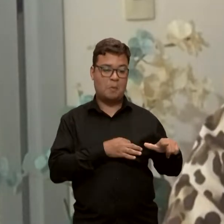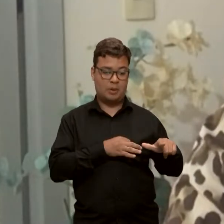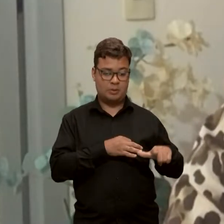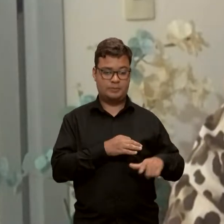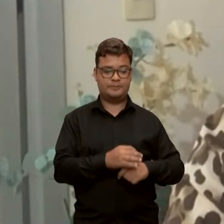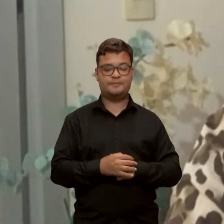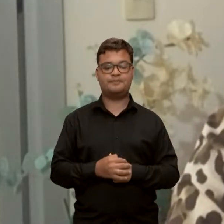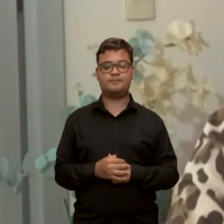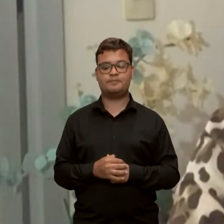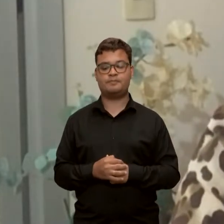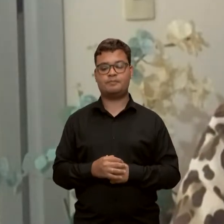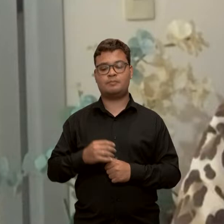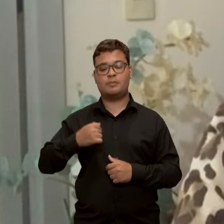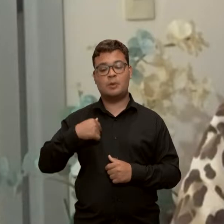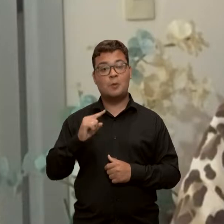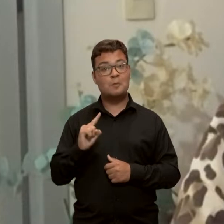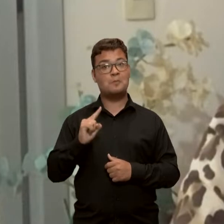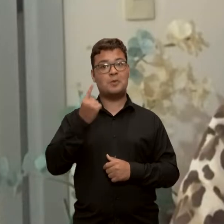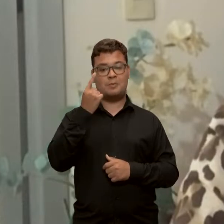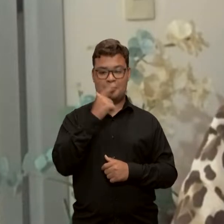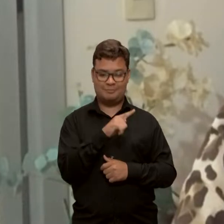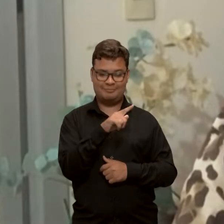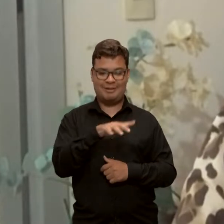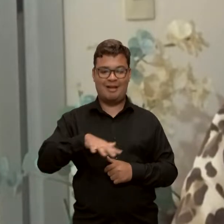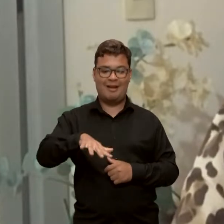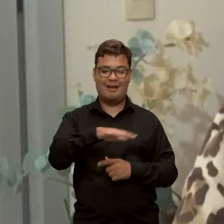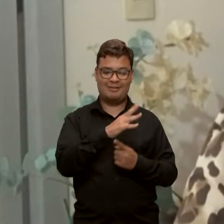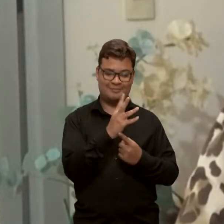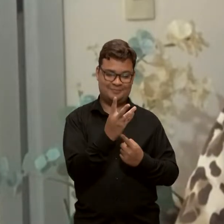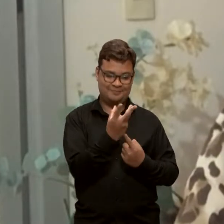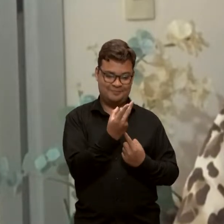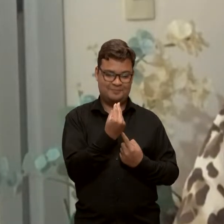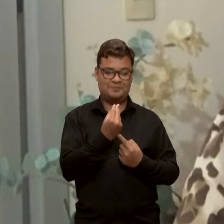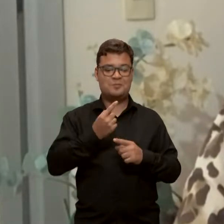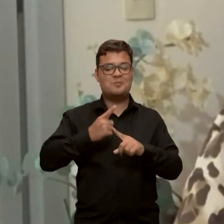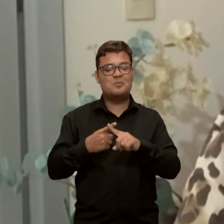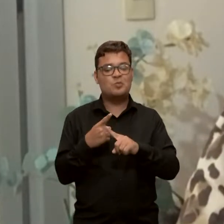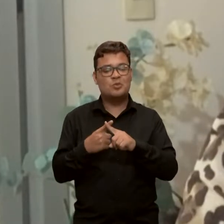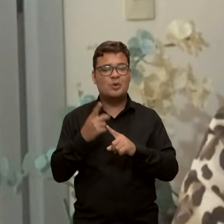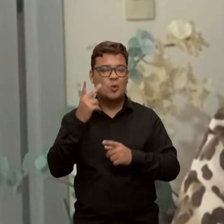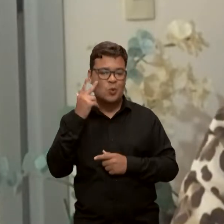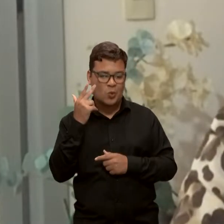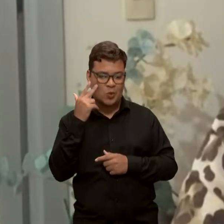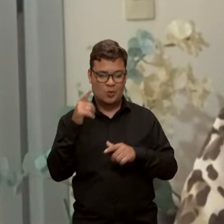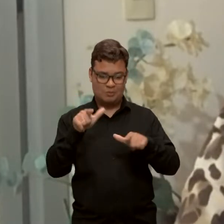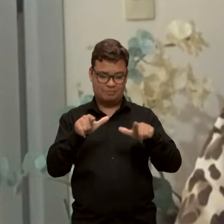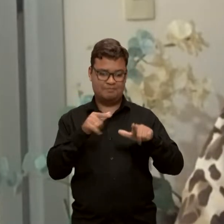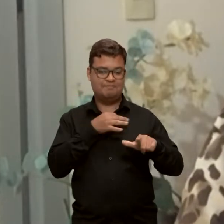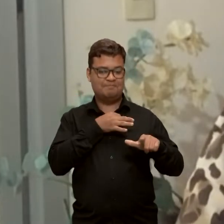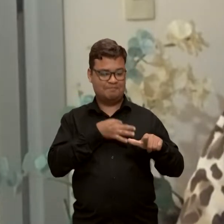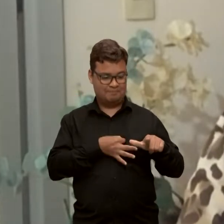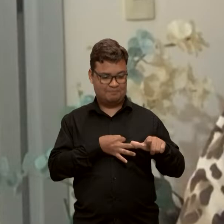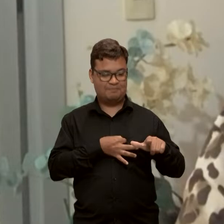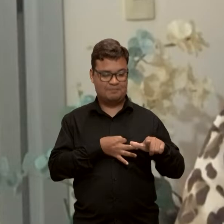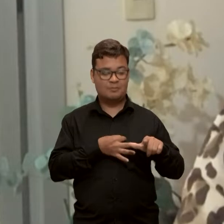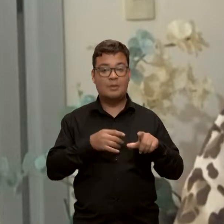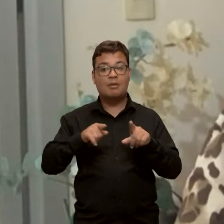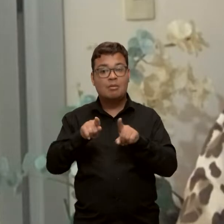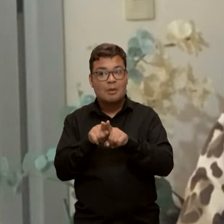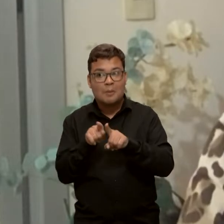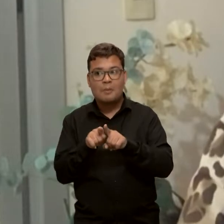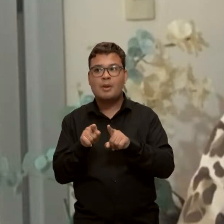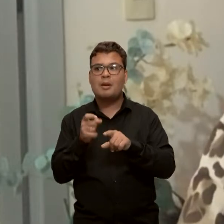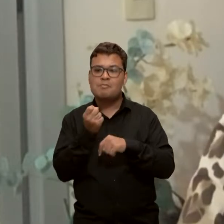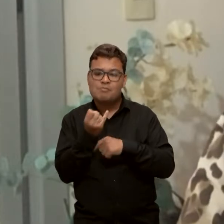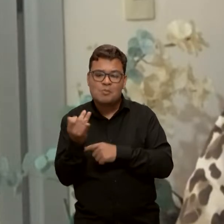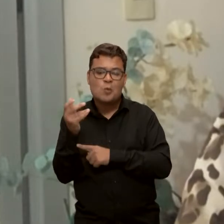Fui a primeira na área de artes, porque geralmente esse título, e uma das primeiras mulheres, porque